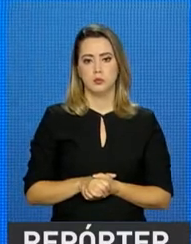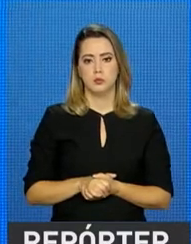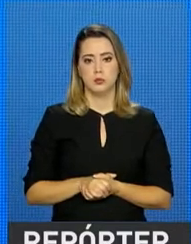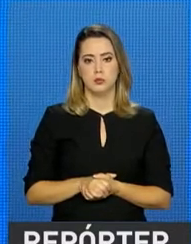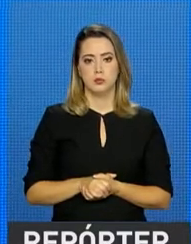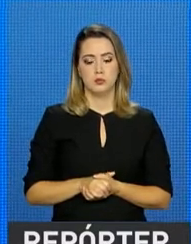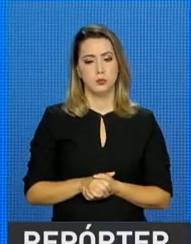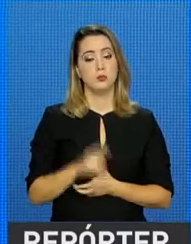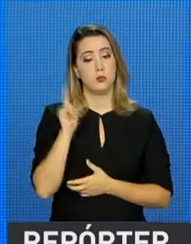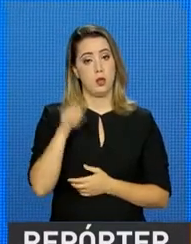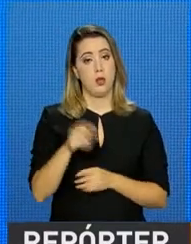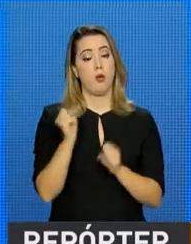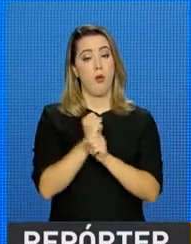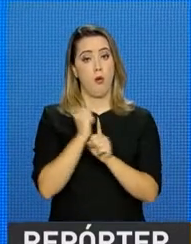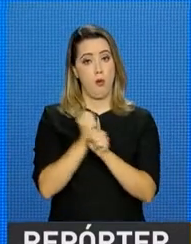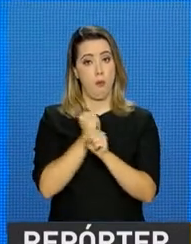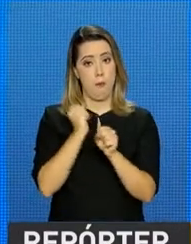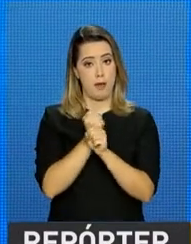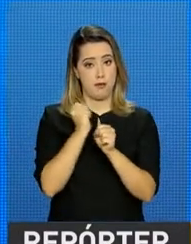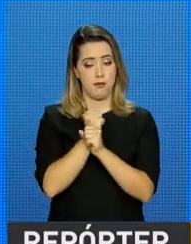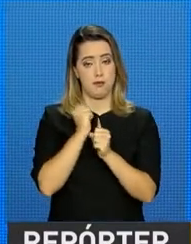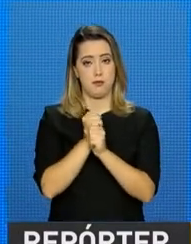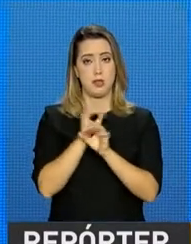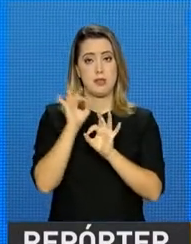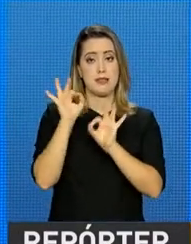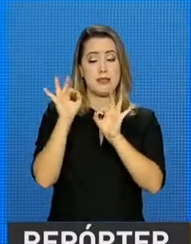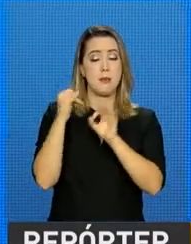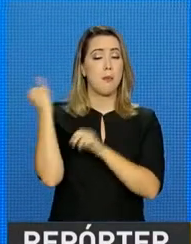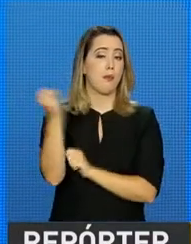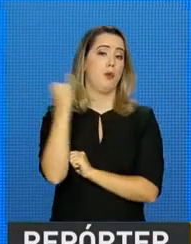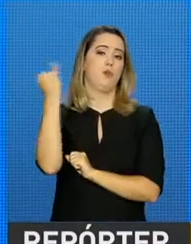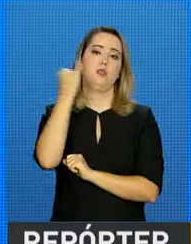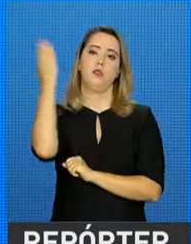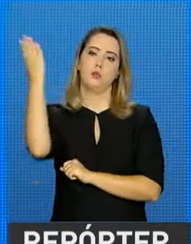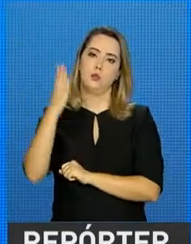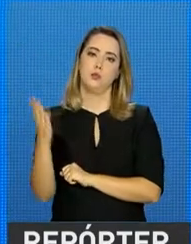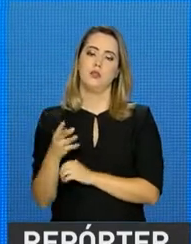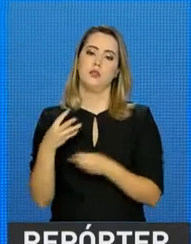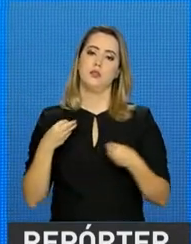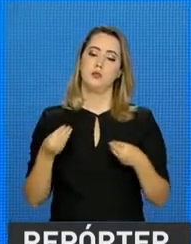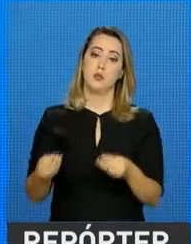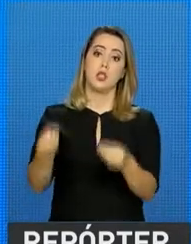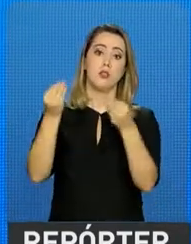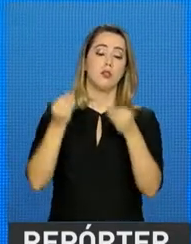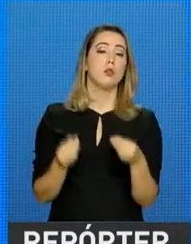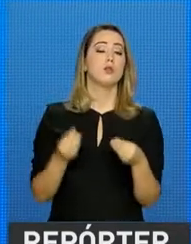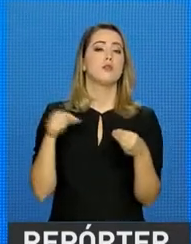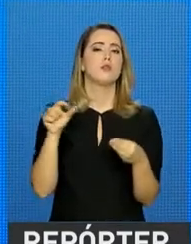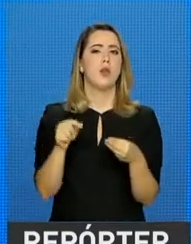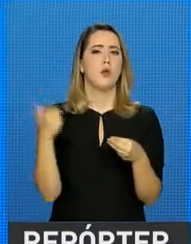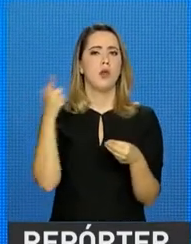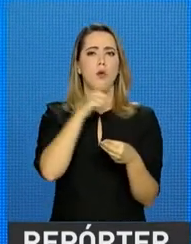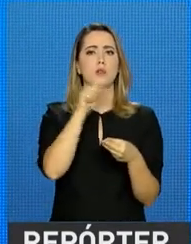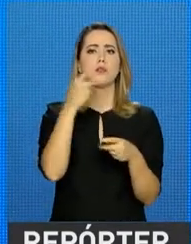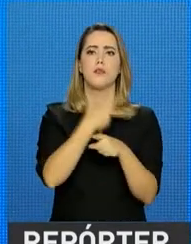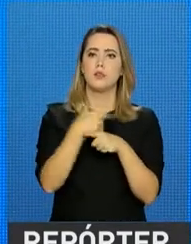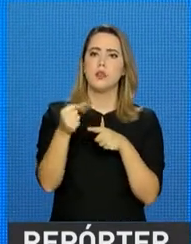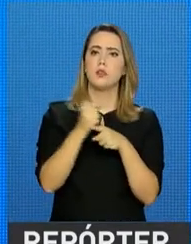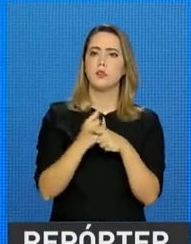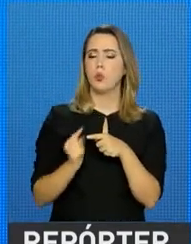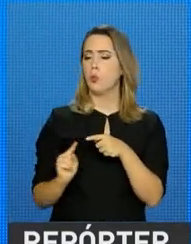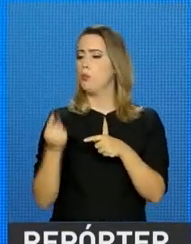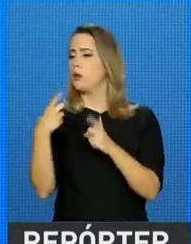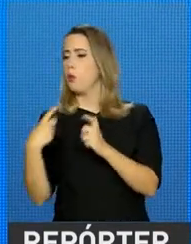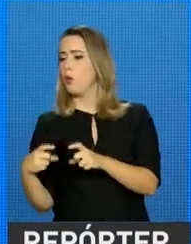São obras e ações estruturantes para o país, que trazem ganhos não para uma